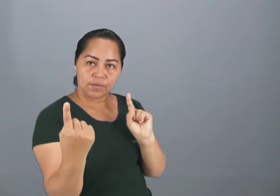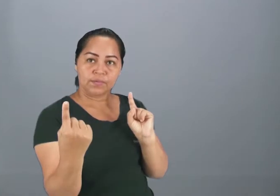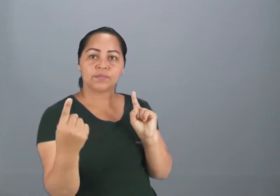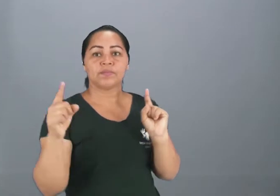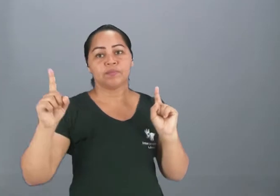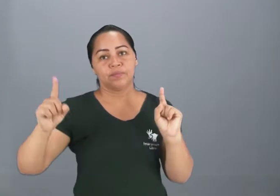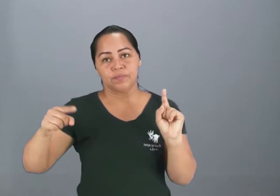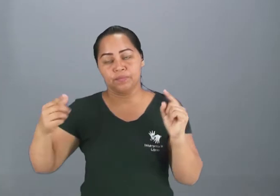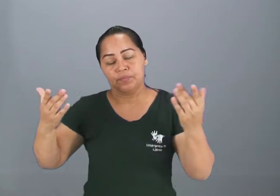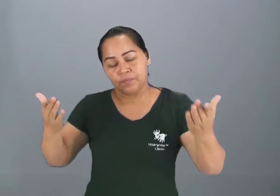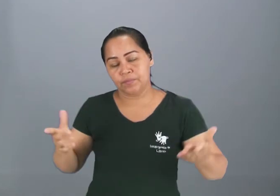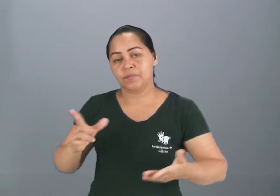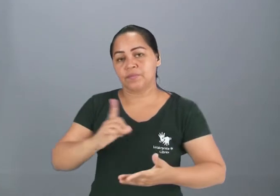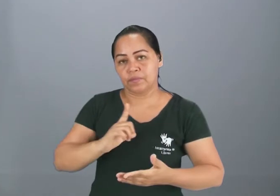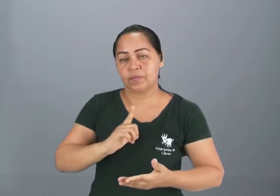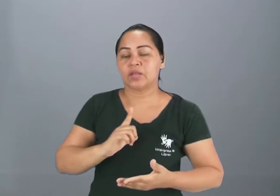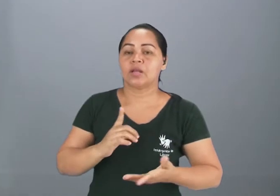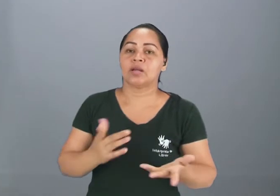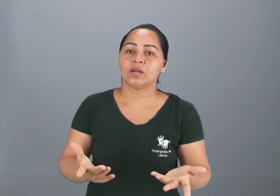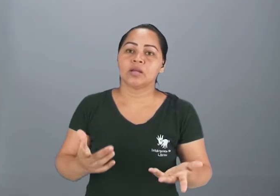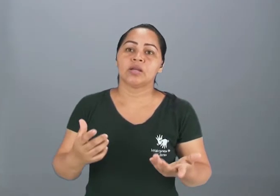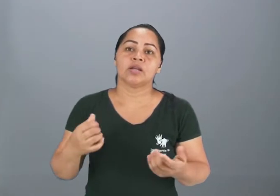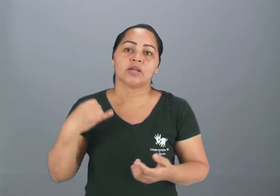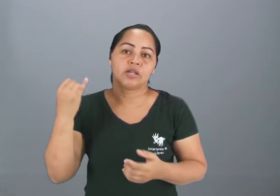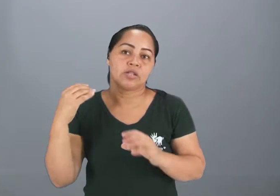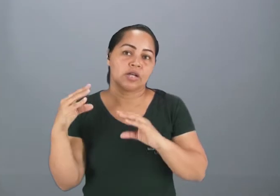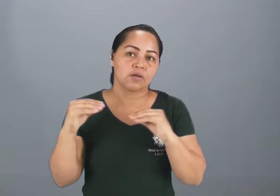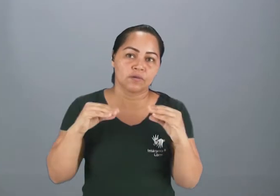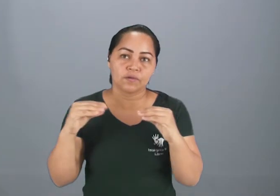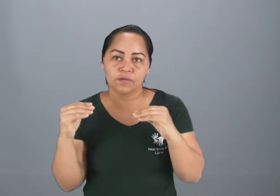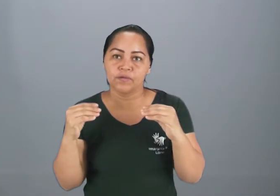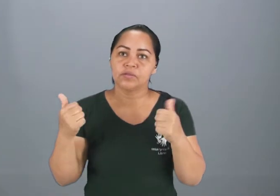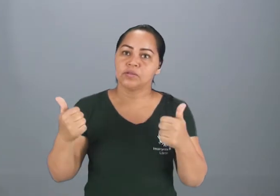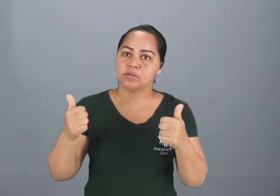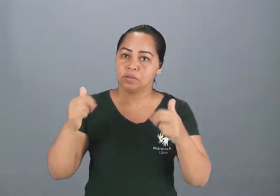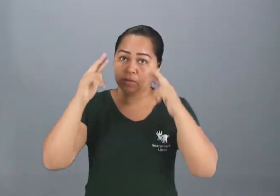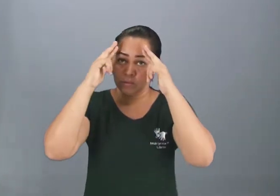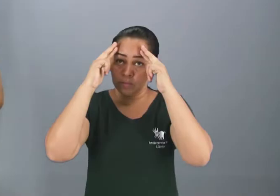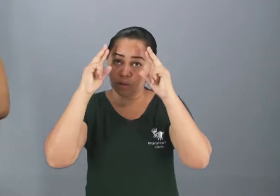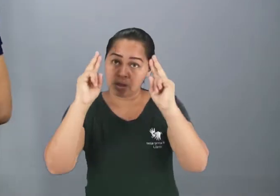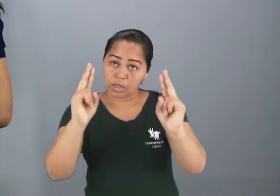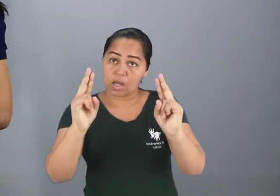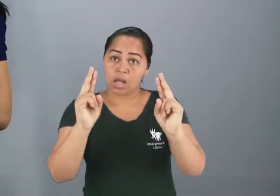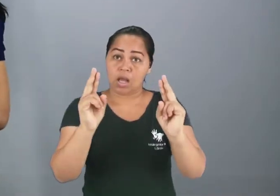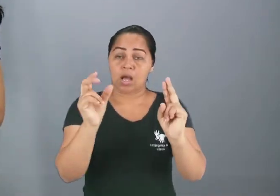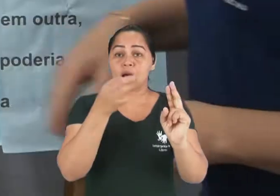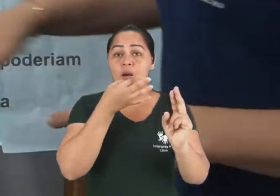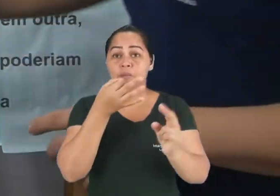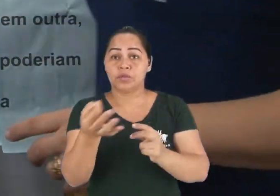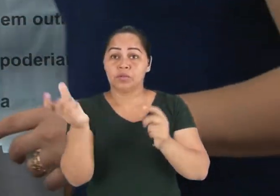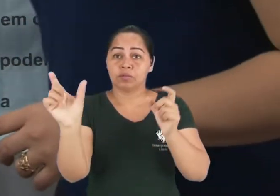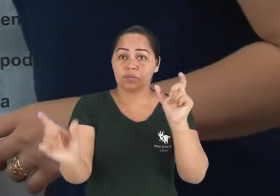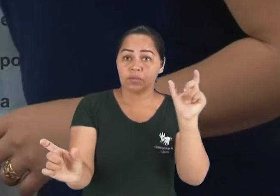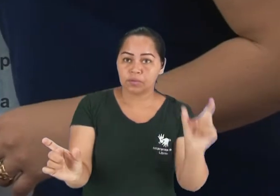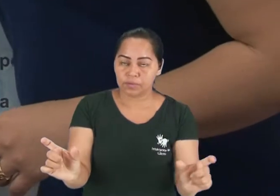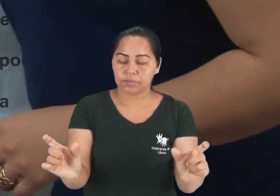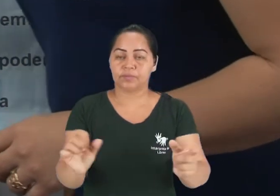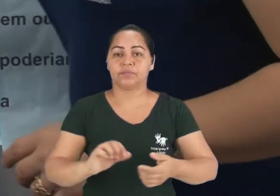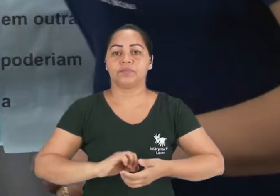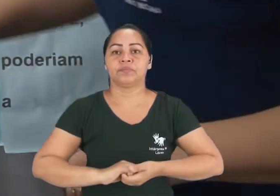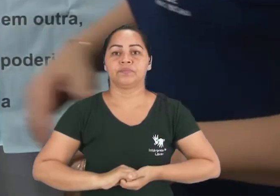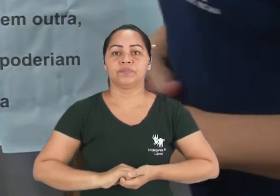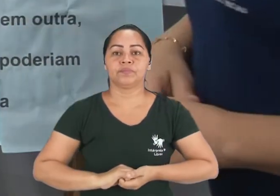atenção, a mesma atenção que a gente requer quando nós estamos falando, tá? Vamos para a última questão, vamos lá.